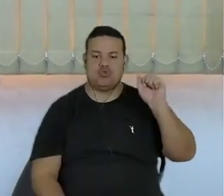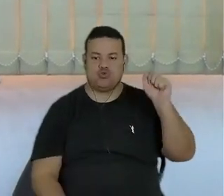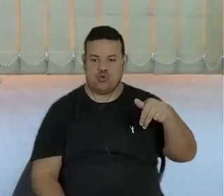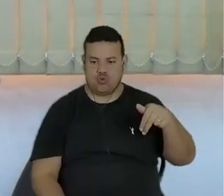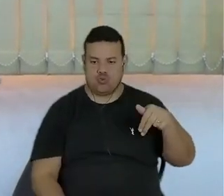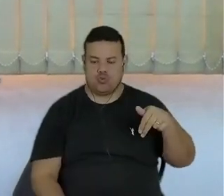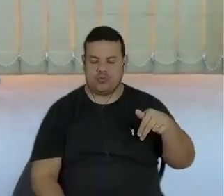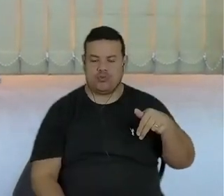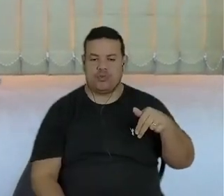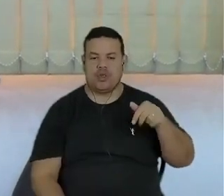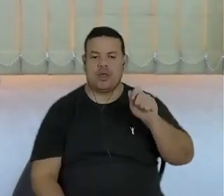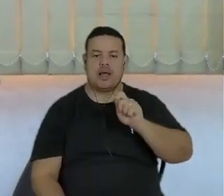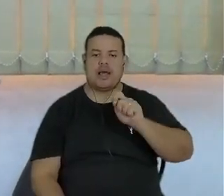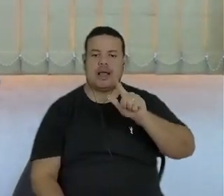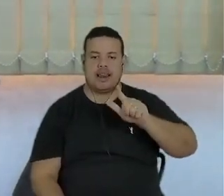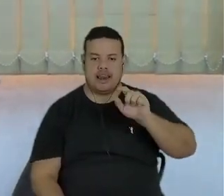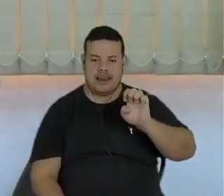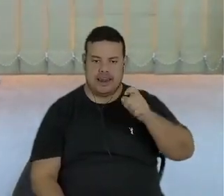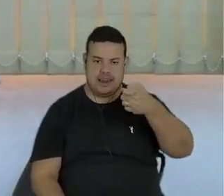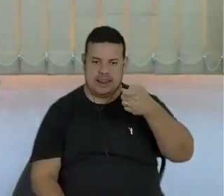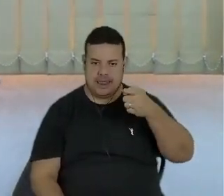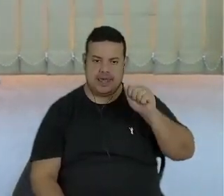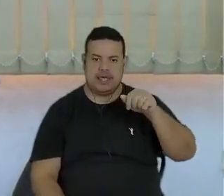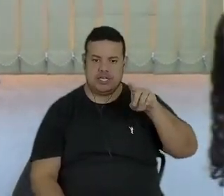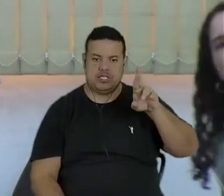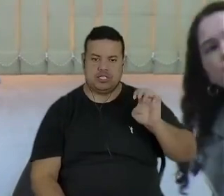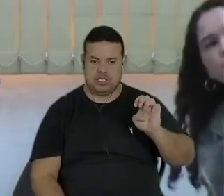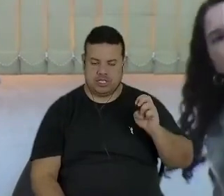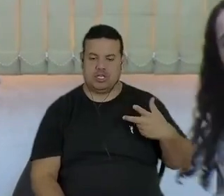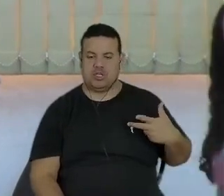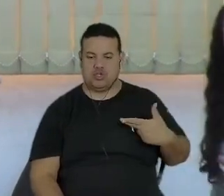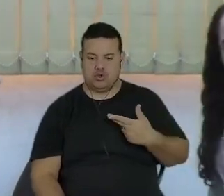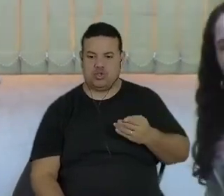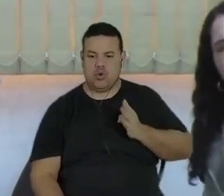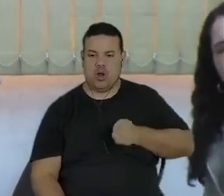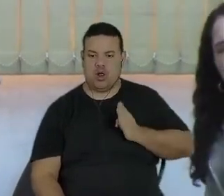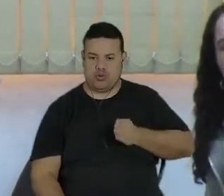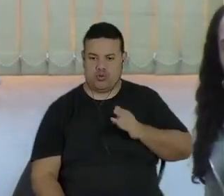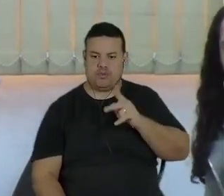Alexandre Murakami, cirurgião cardíaco, professor da UEL.